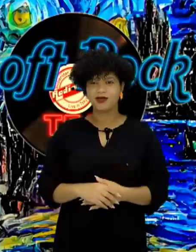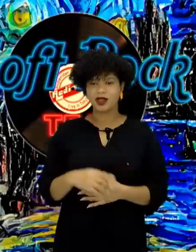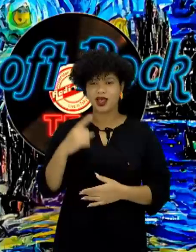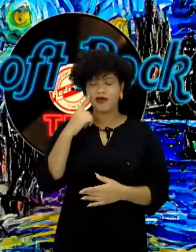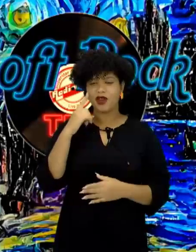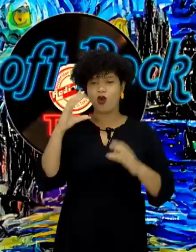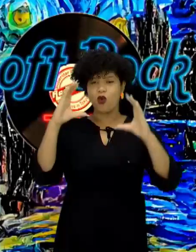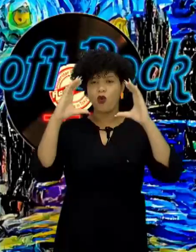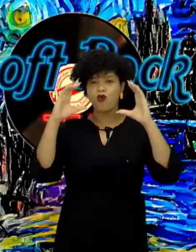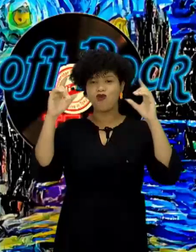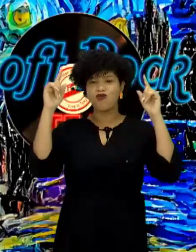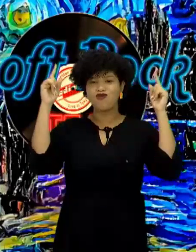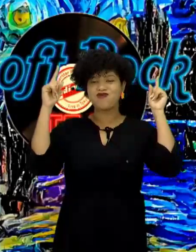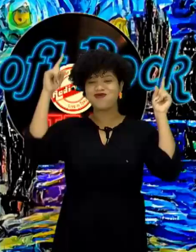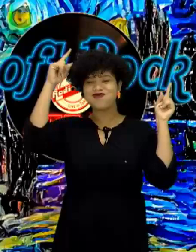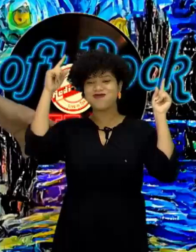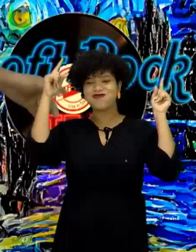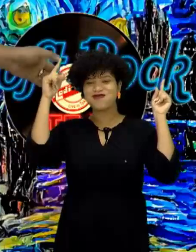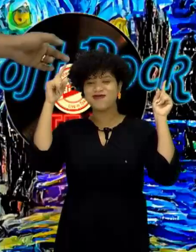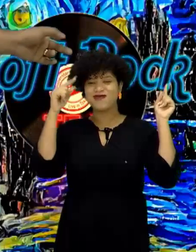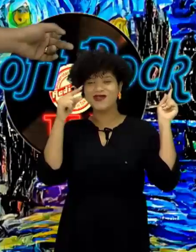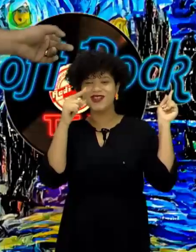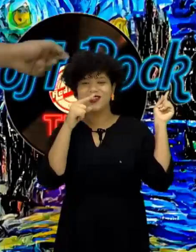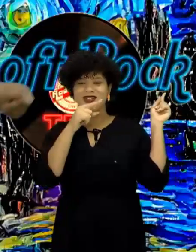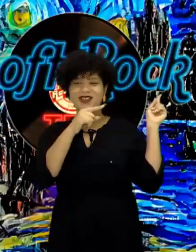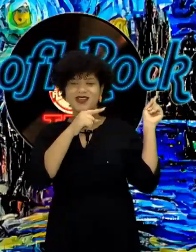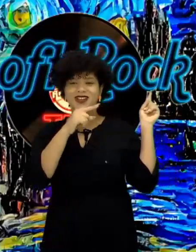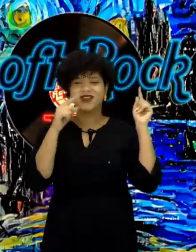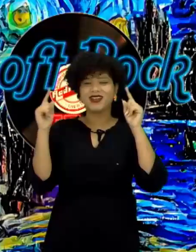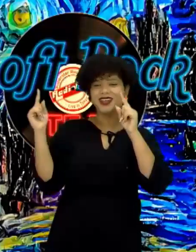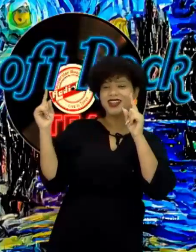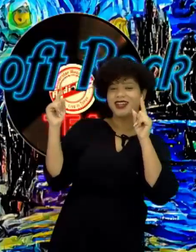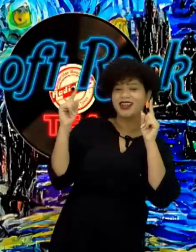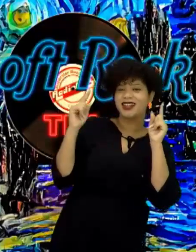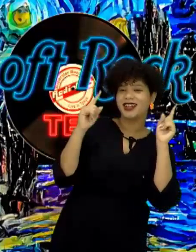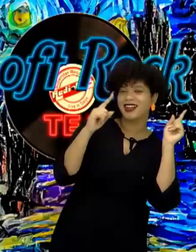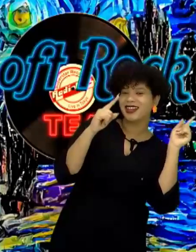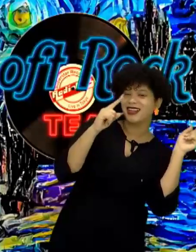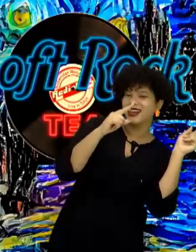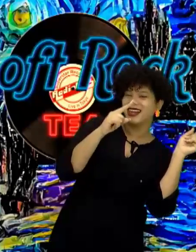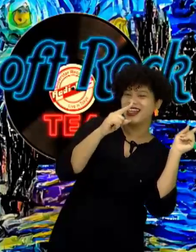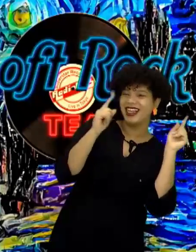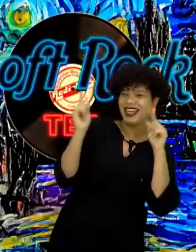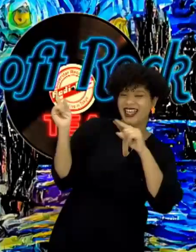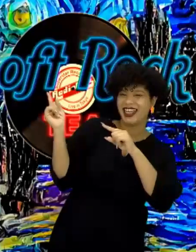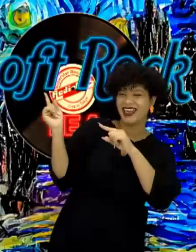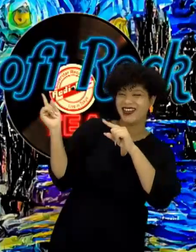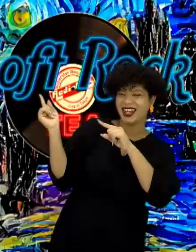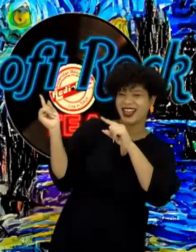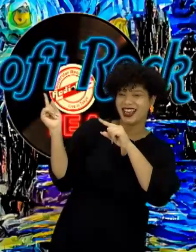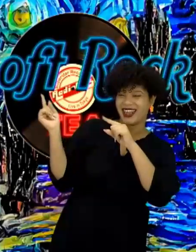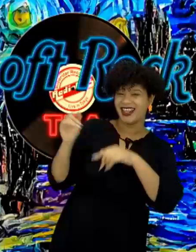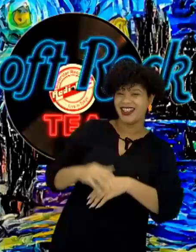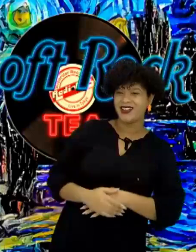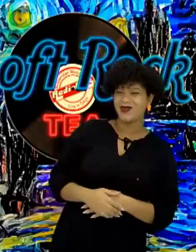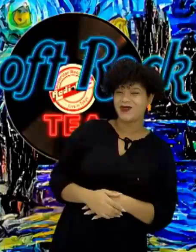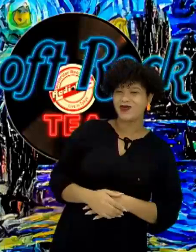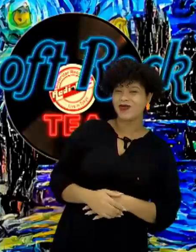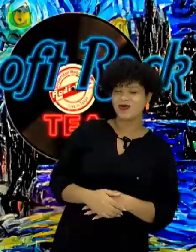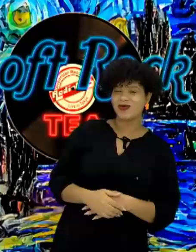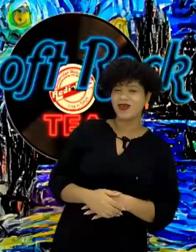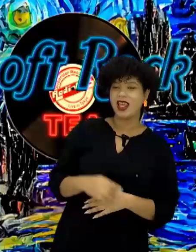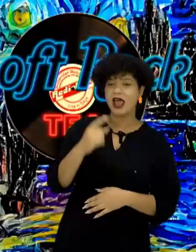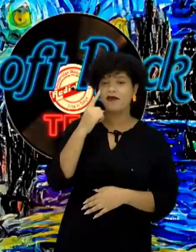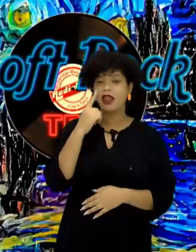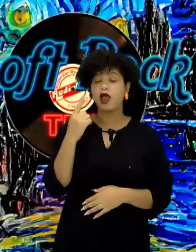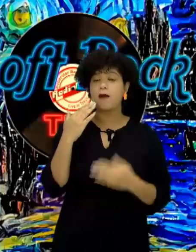soft rock ficou junto com o Libras, mas aí vocês veem o soft rock. Ela pode até apontar ali, ela tá apontando bonitinho. O soft rock mostrando